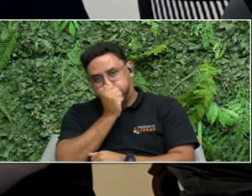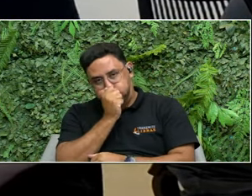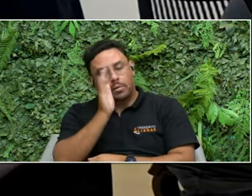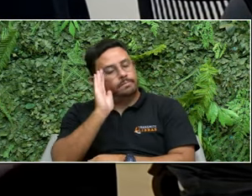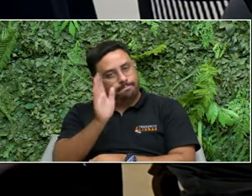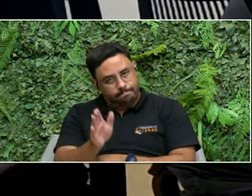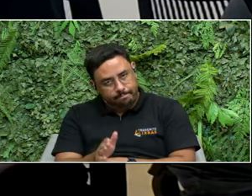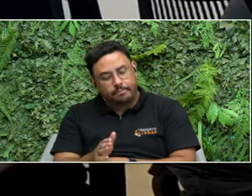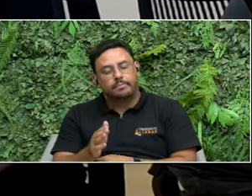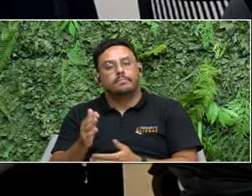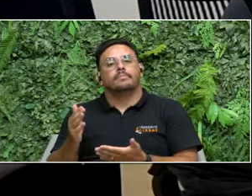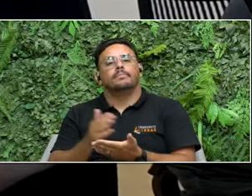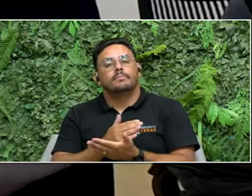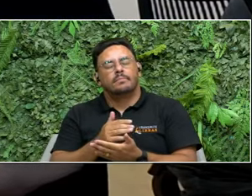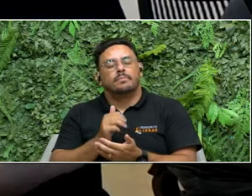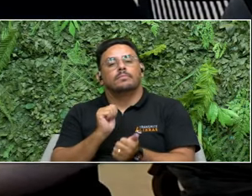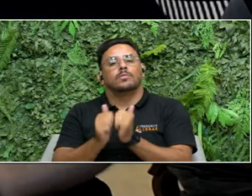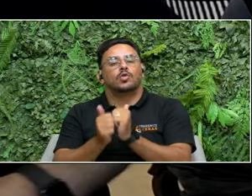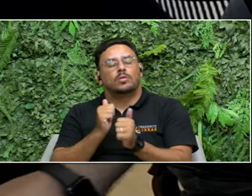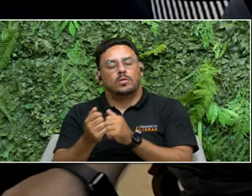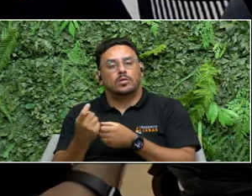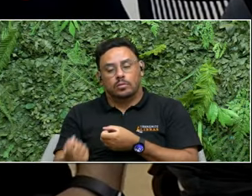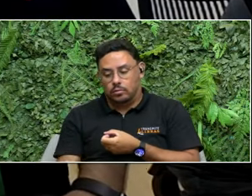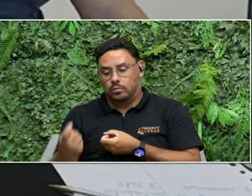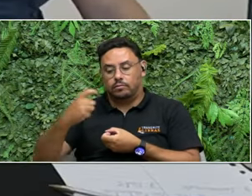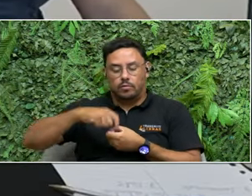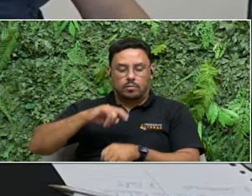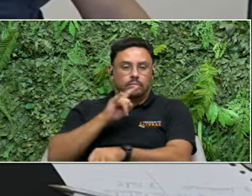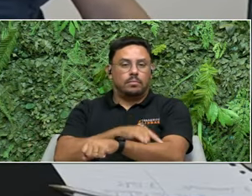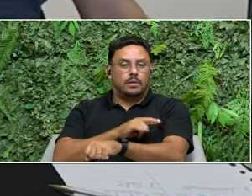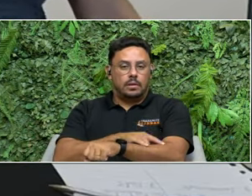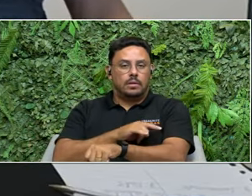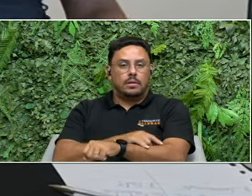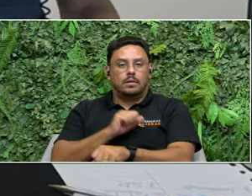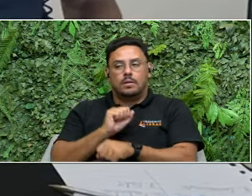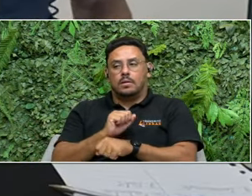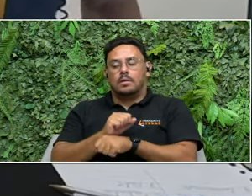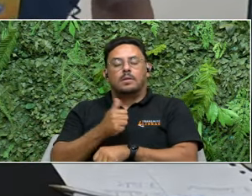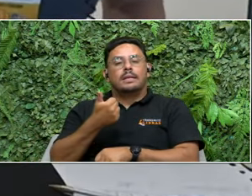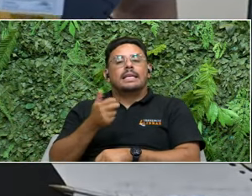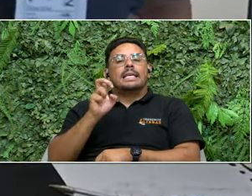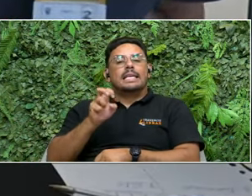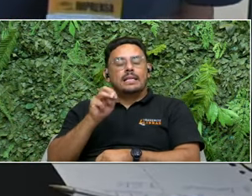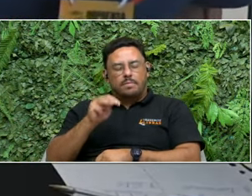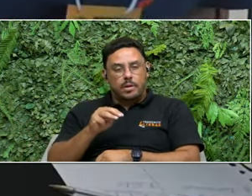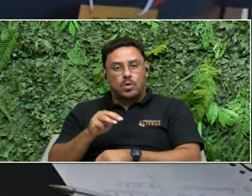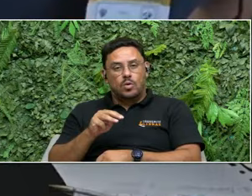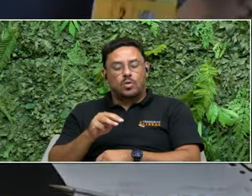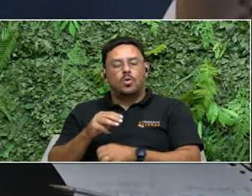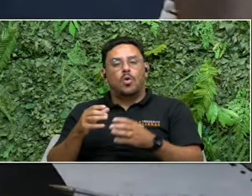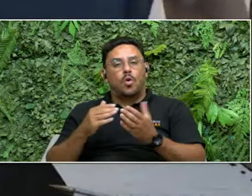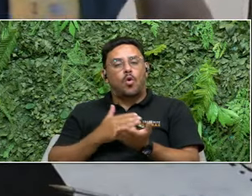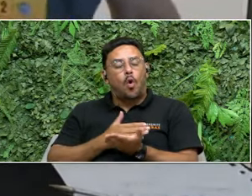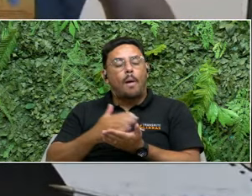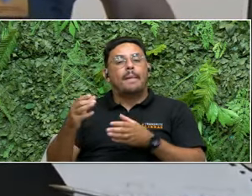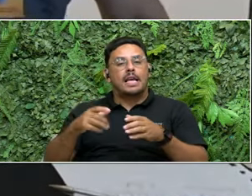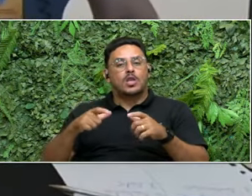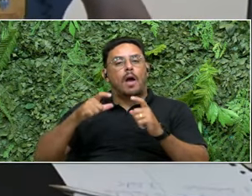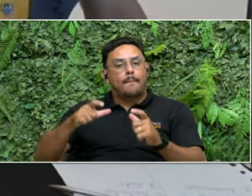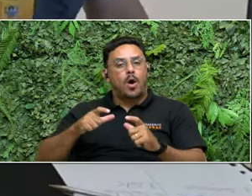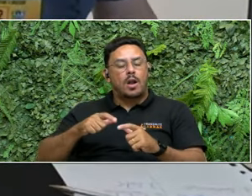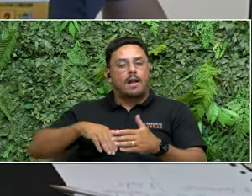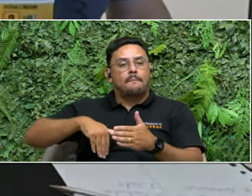os jogadores acabaram de descer para o vestiário daqui pouco mais de 15 minutos a bola rola pra